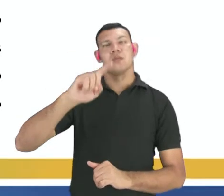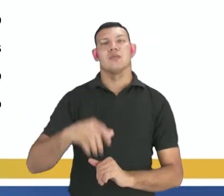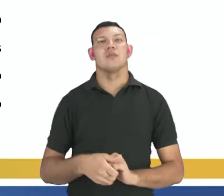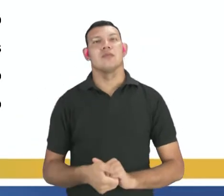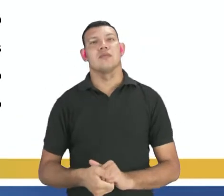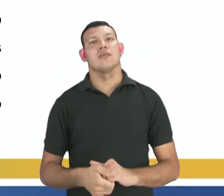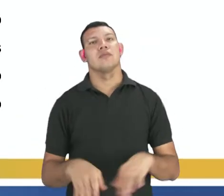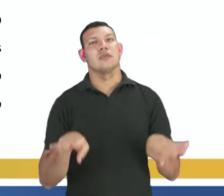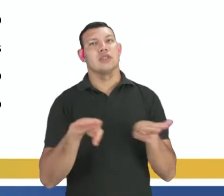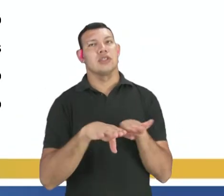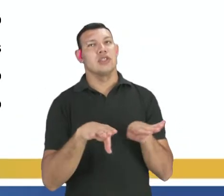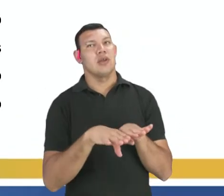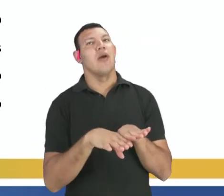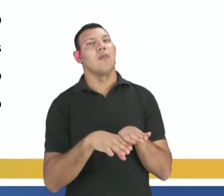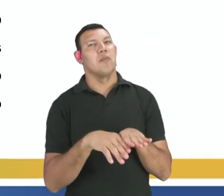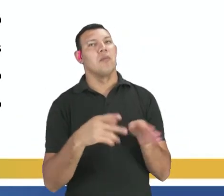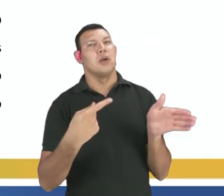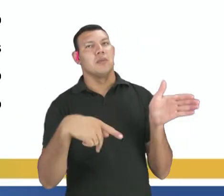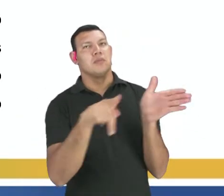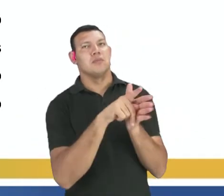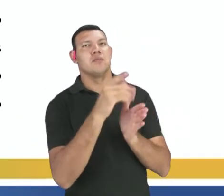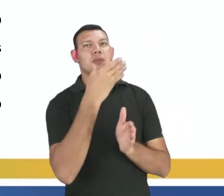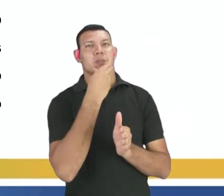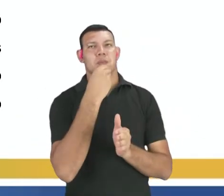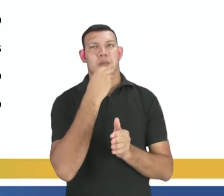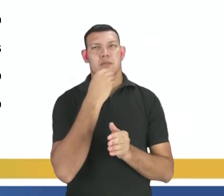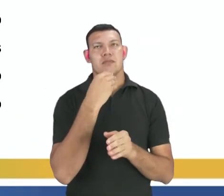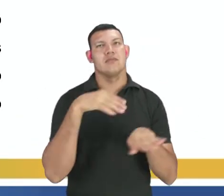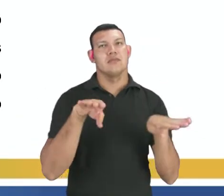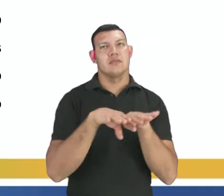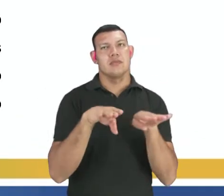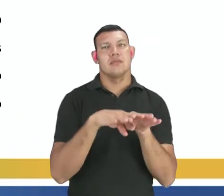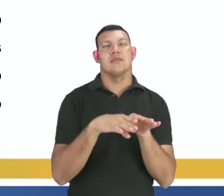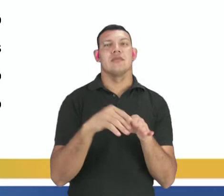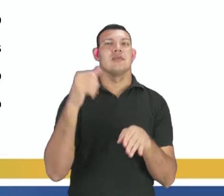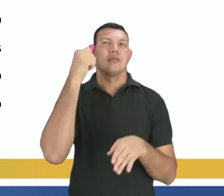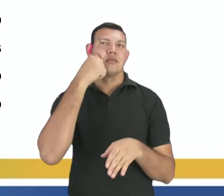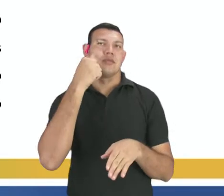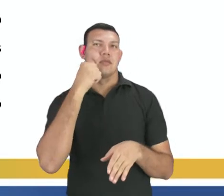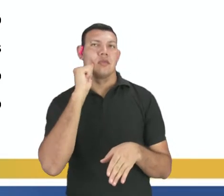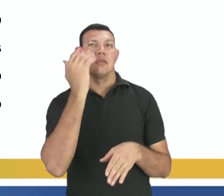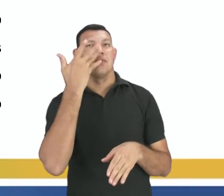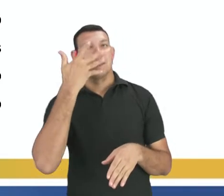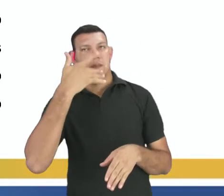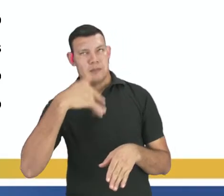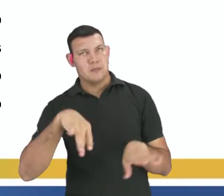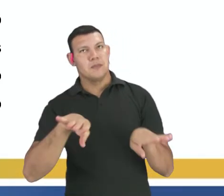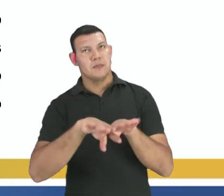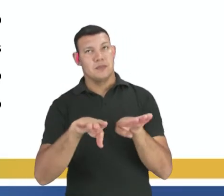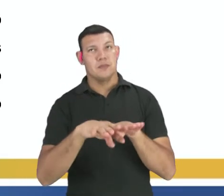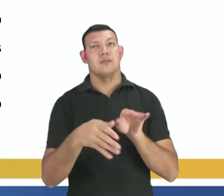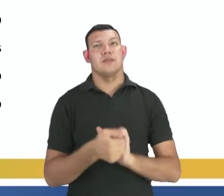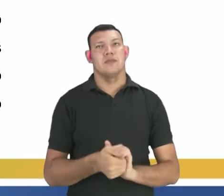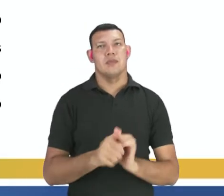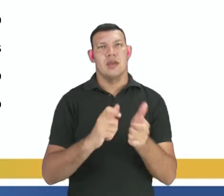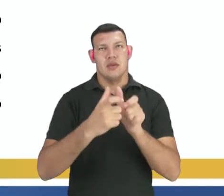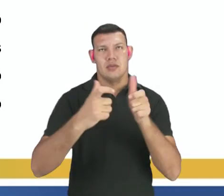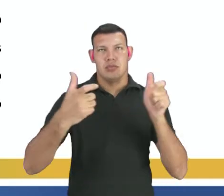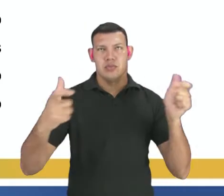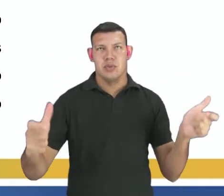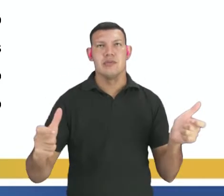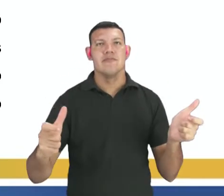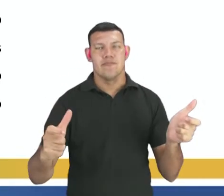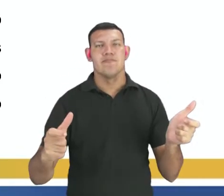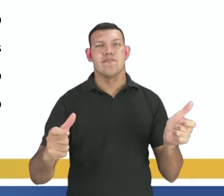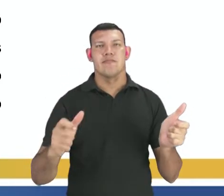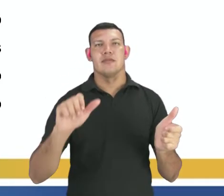para o público masculino, mas também para o feminino e o infantil. A sua procura só cresce nas academias